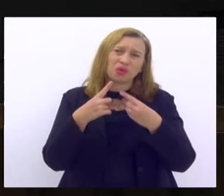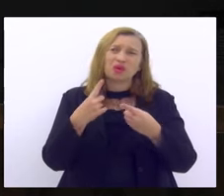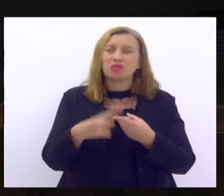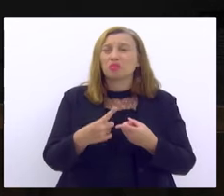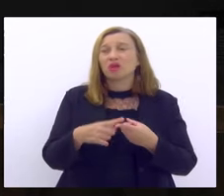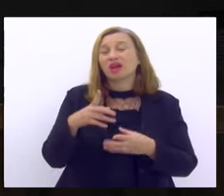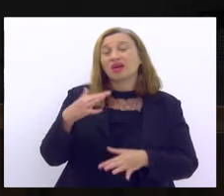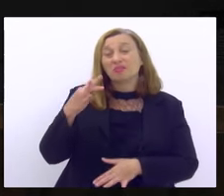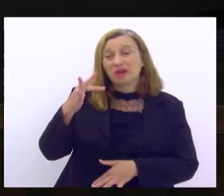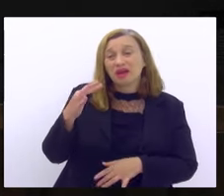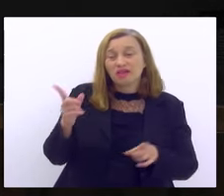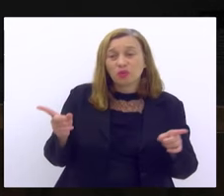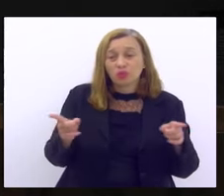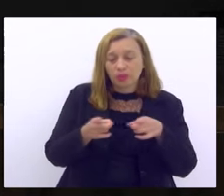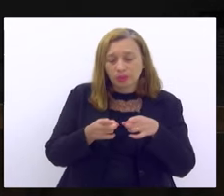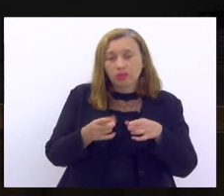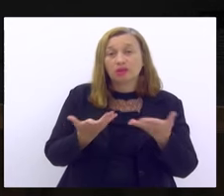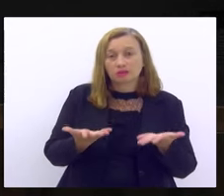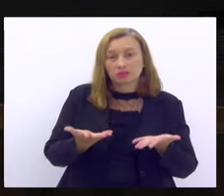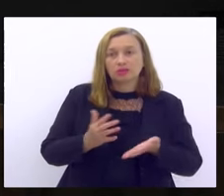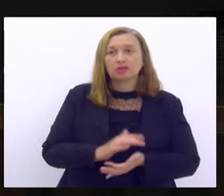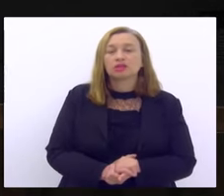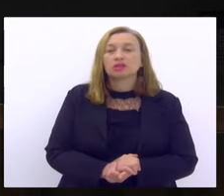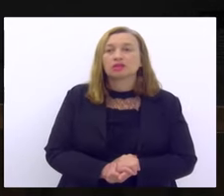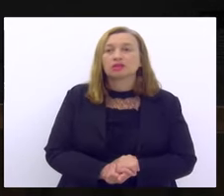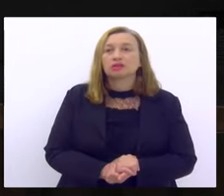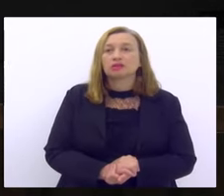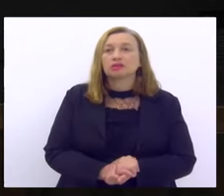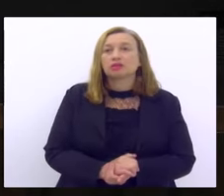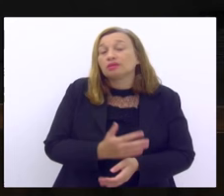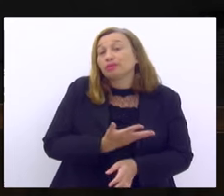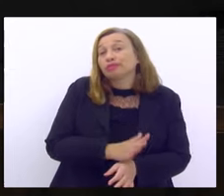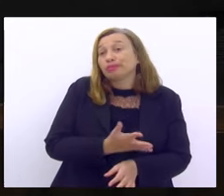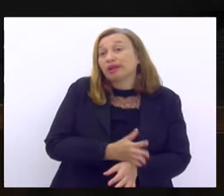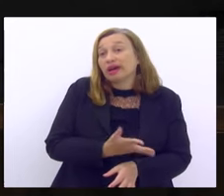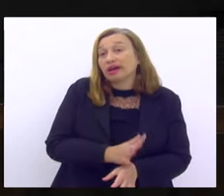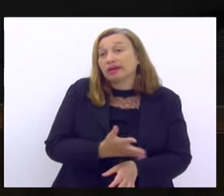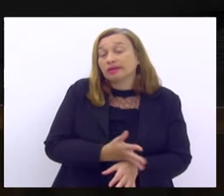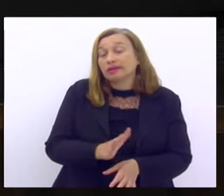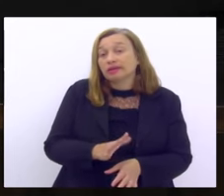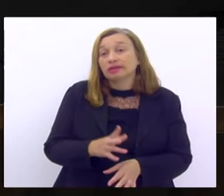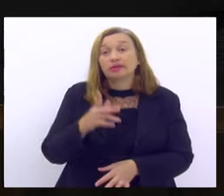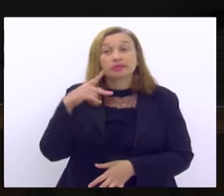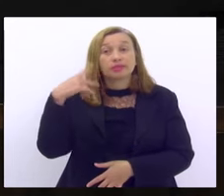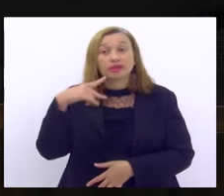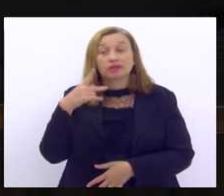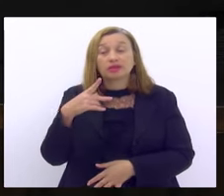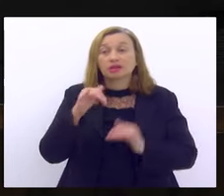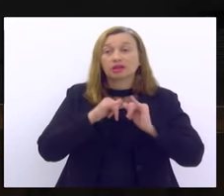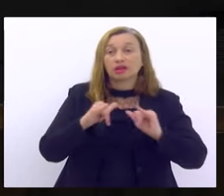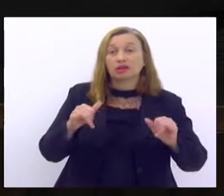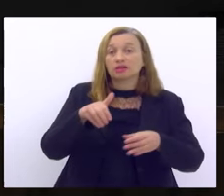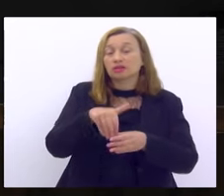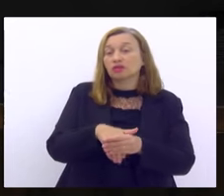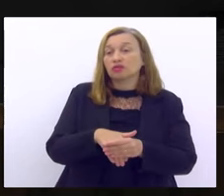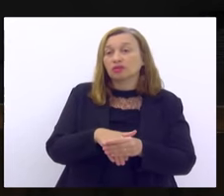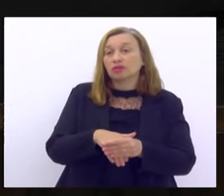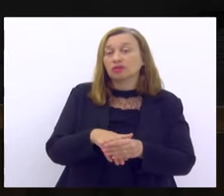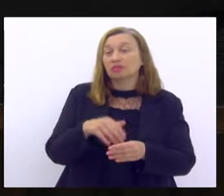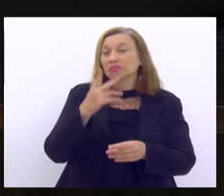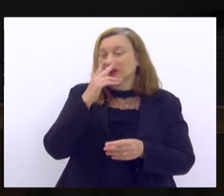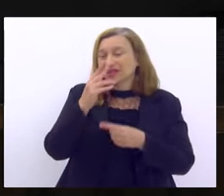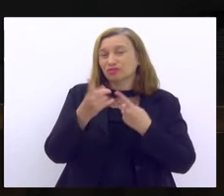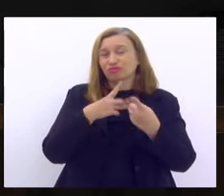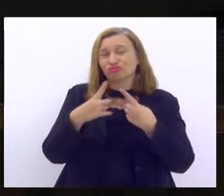ela é breve, ela é curta. E tem sido prática e praxe nesse parlamento a declaração de voto virar